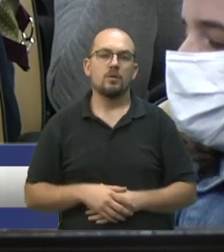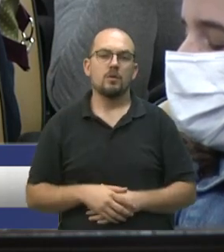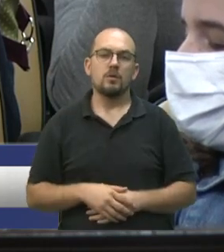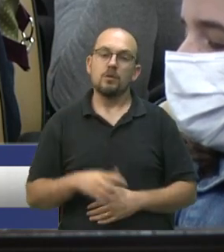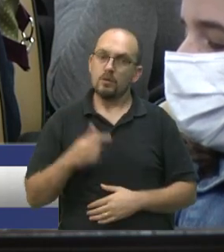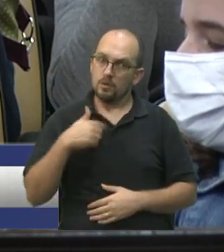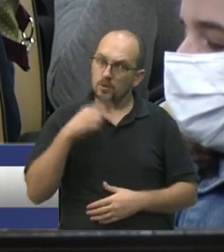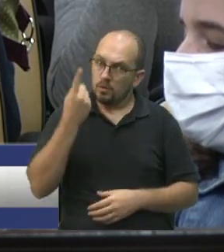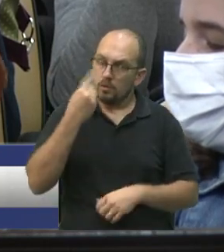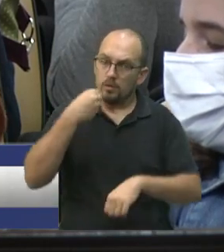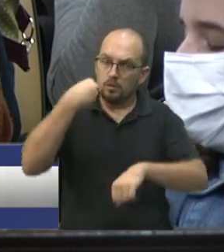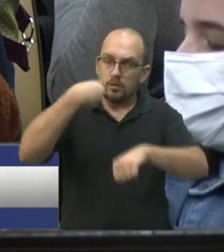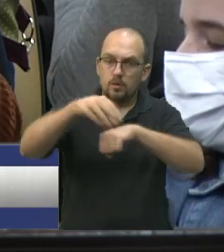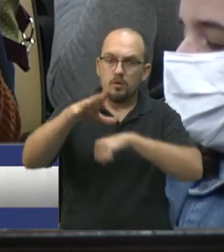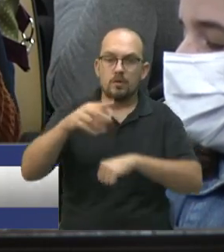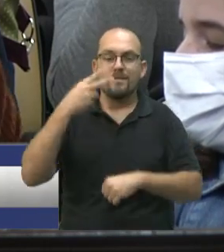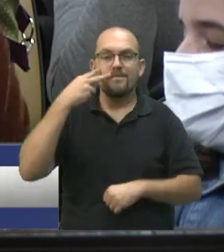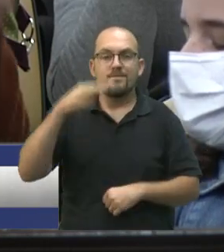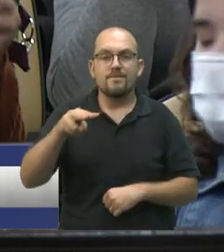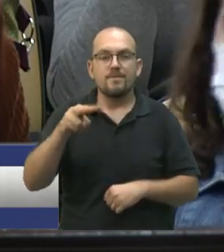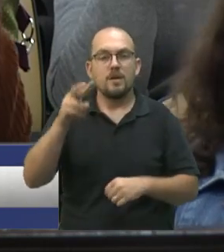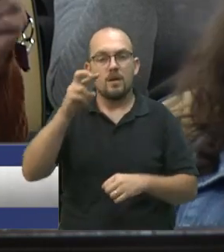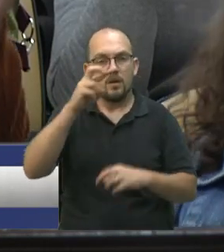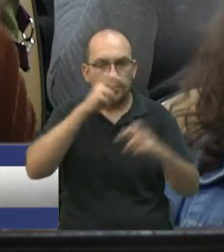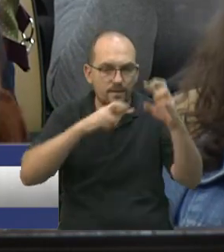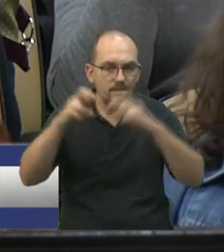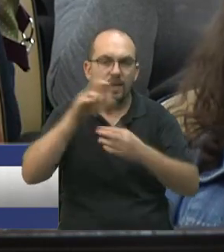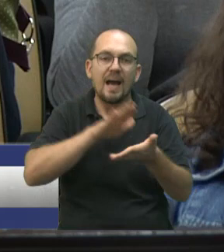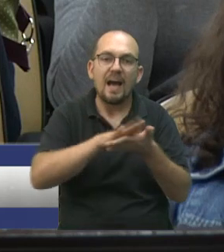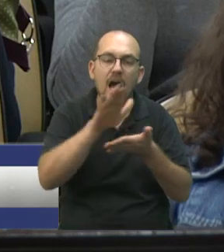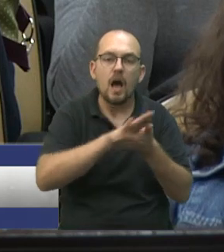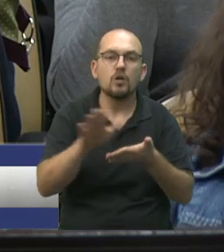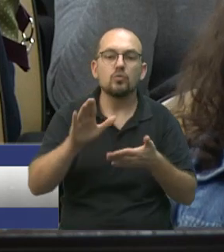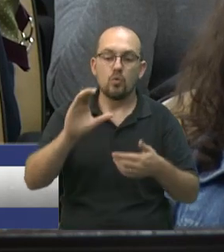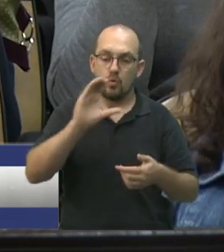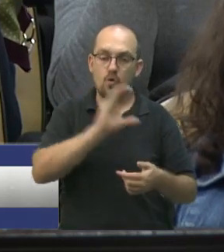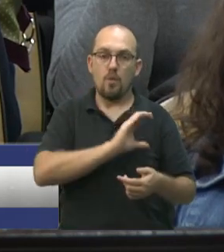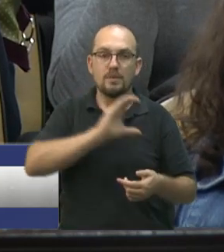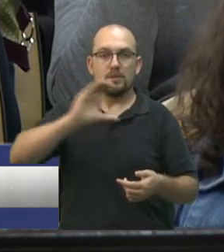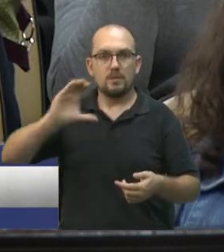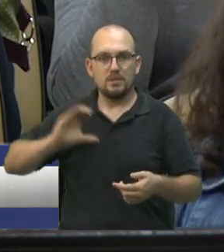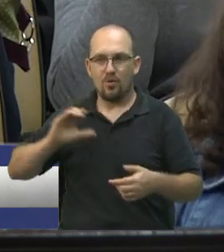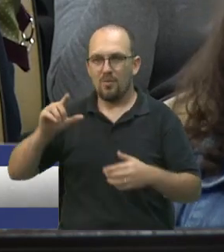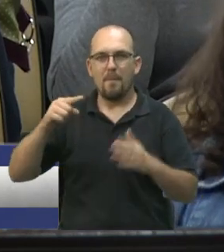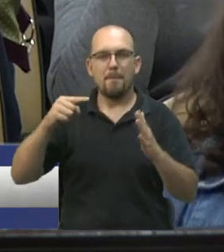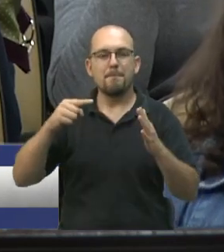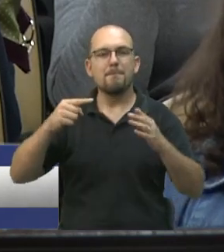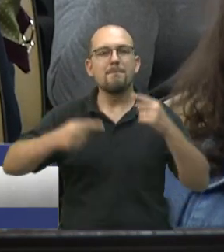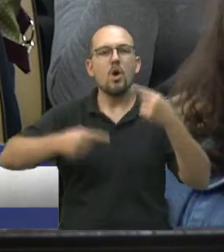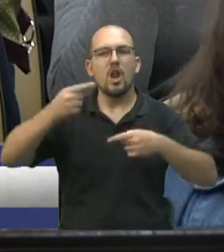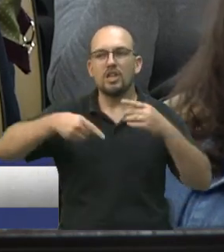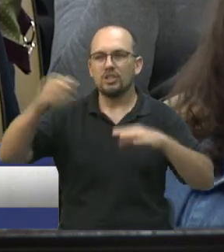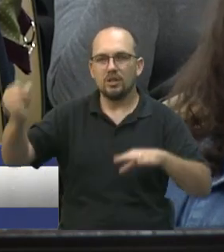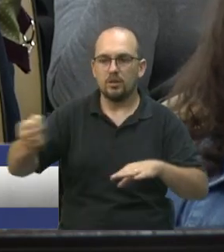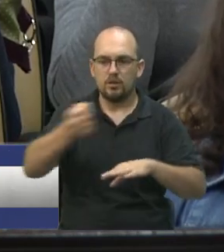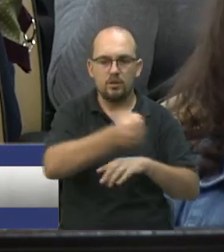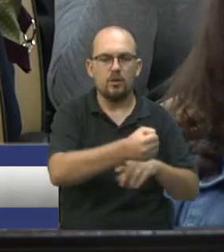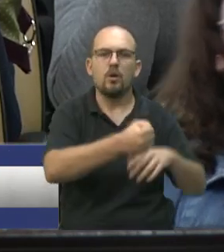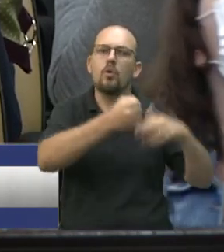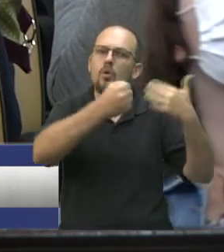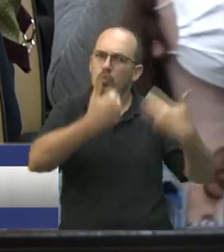deixo como sugestão rever o gasto com cargos e funções de indicação política, porque ele tem um percentual muito